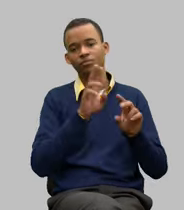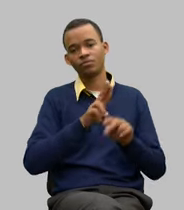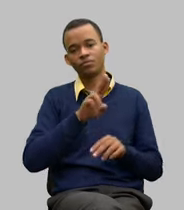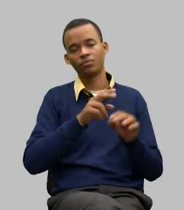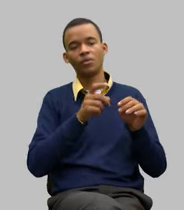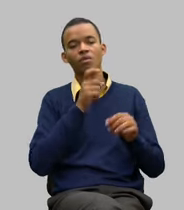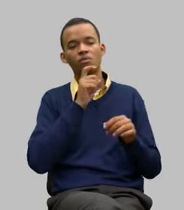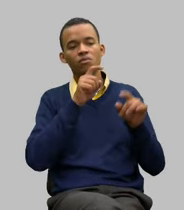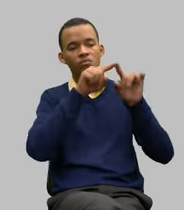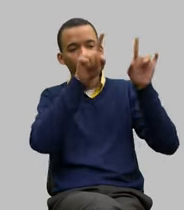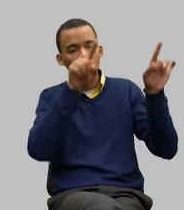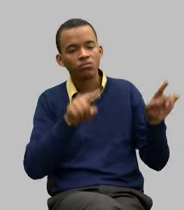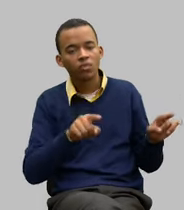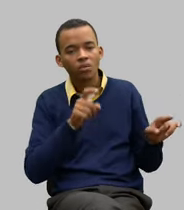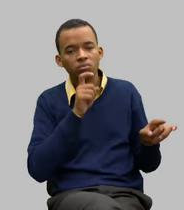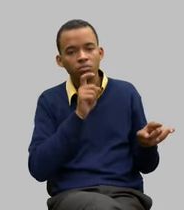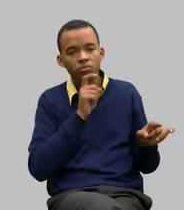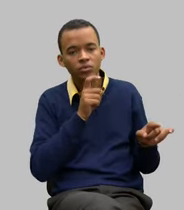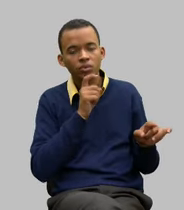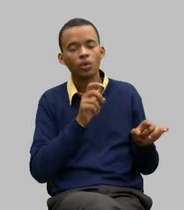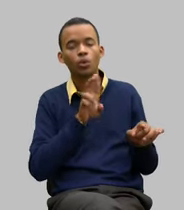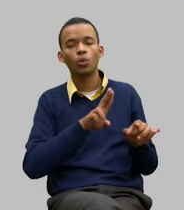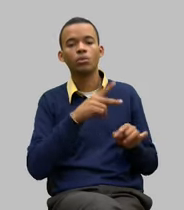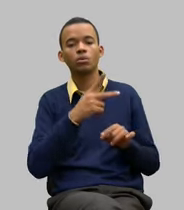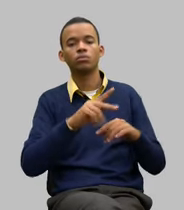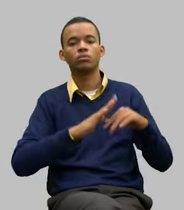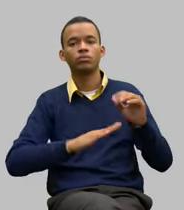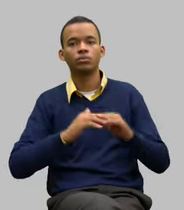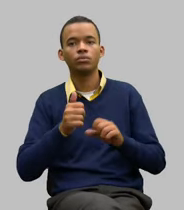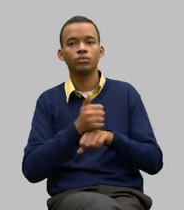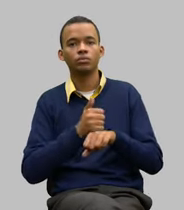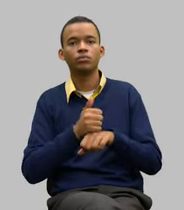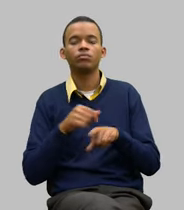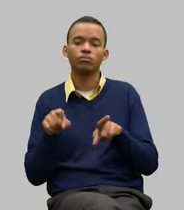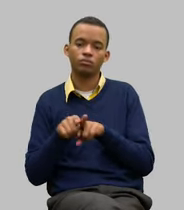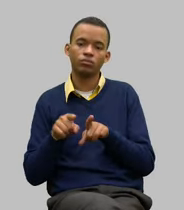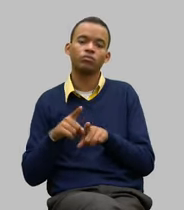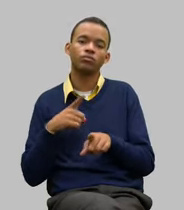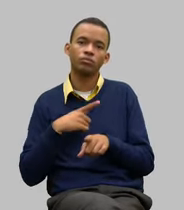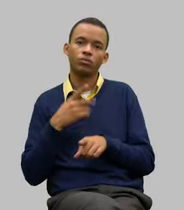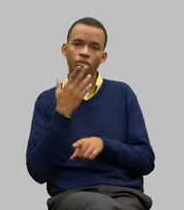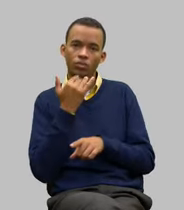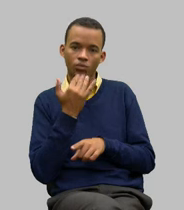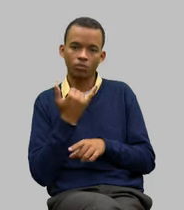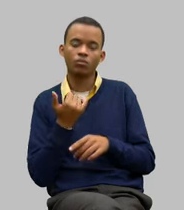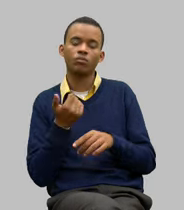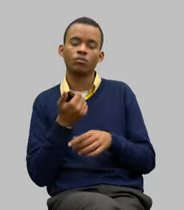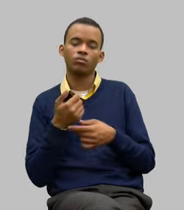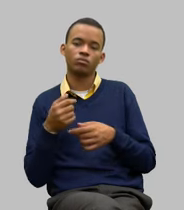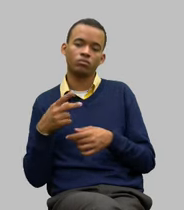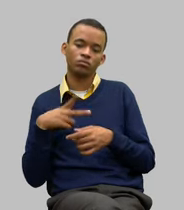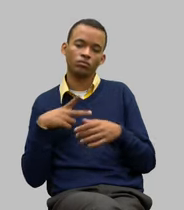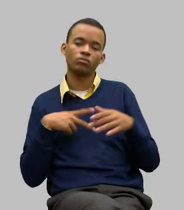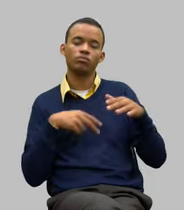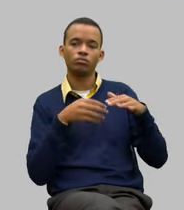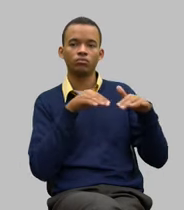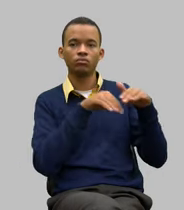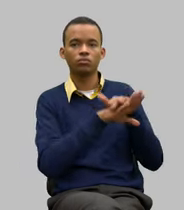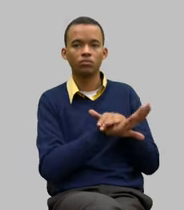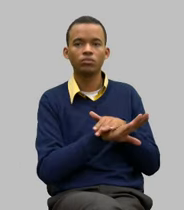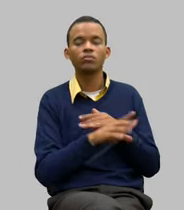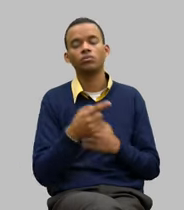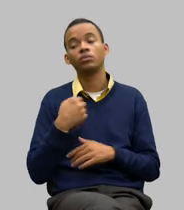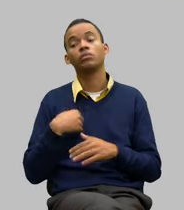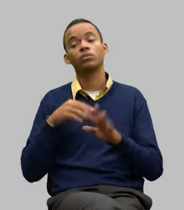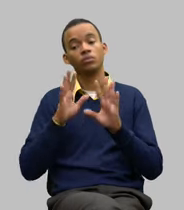seus funcionários também está usando para colocar alimentos de internos e eu deixei claro quando ofei quando oficie o comandante